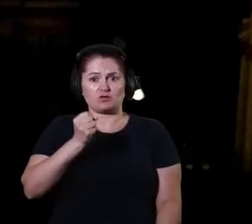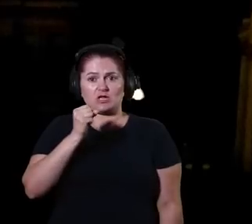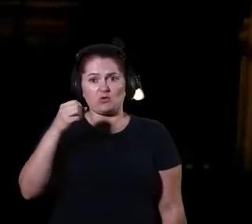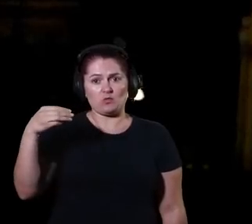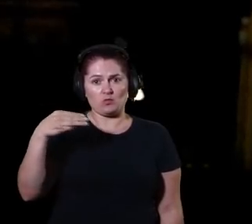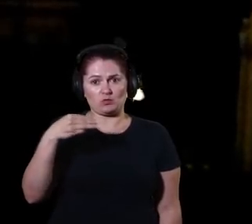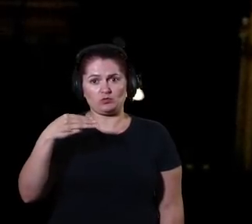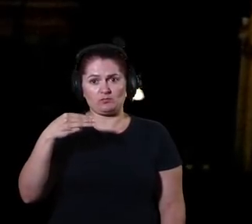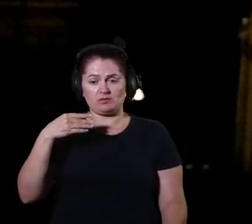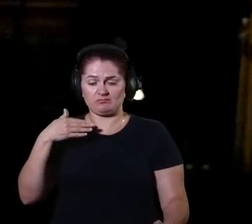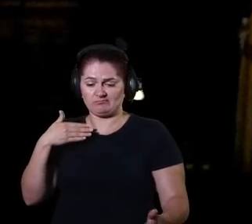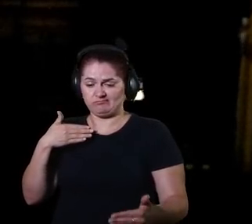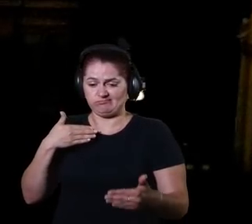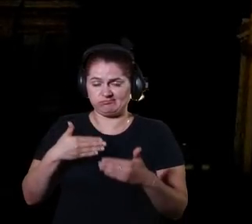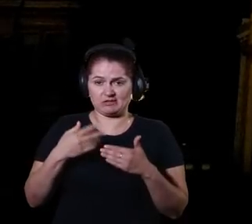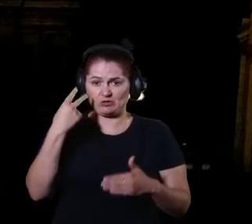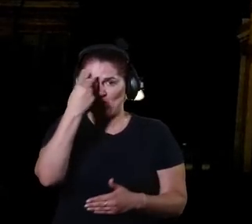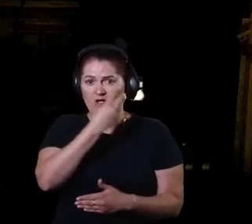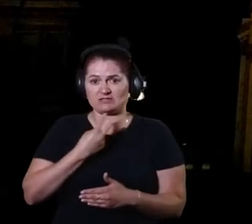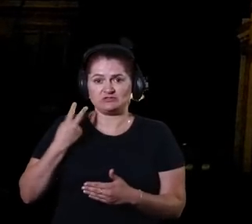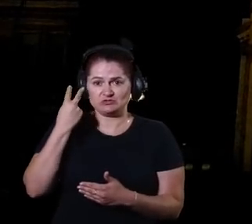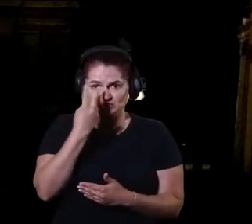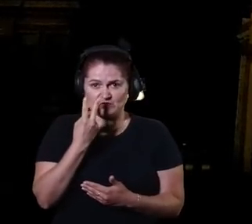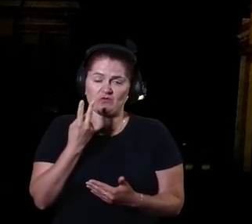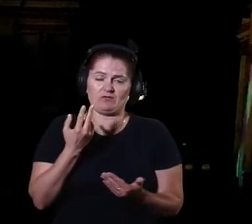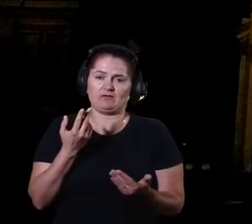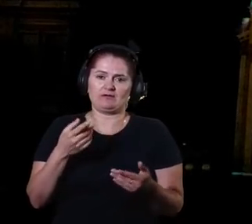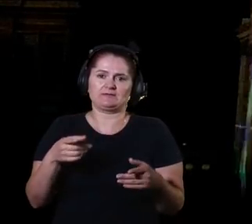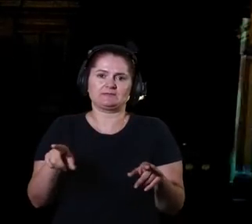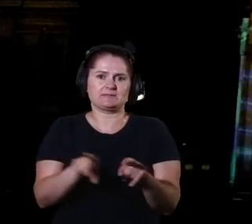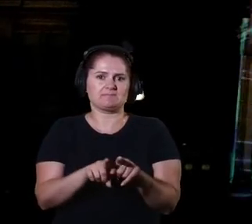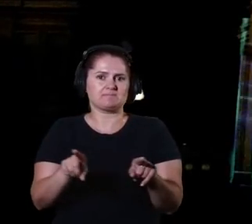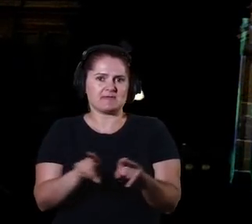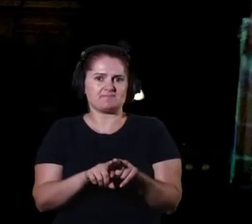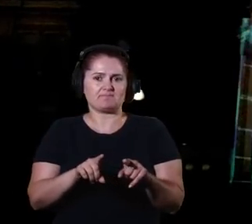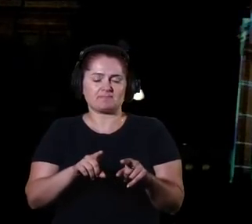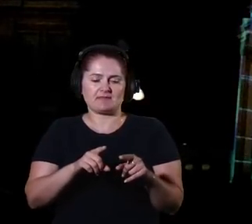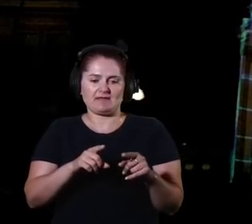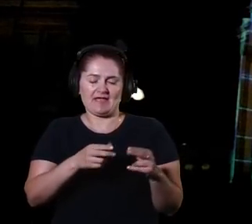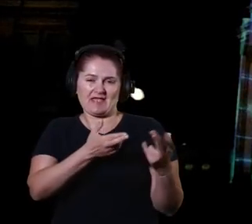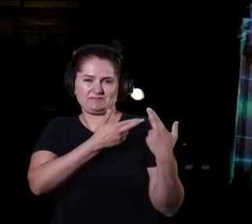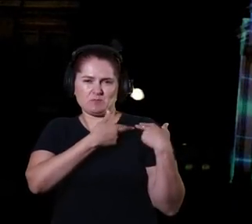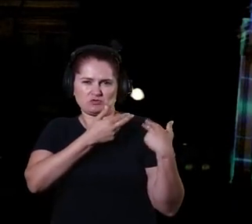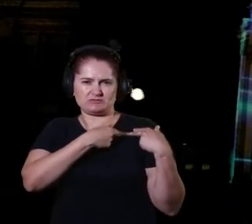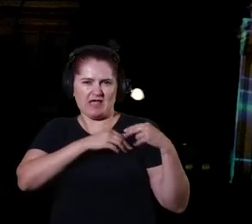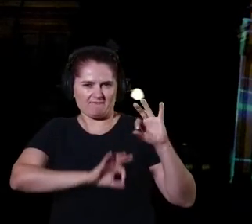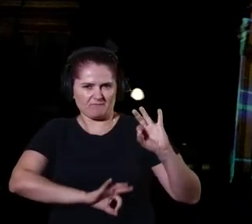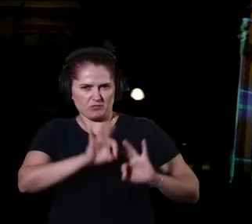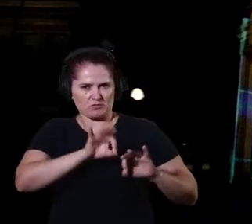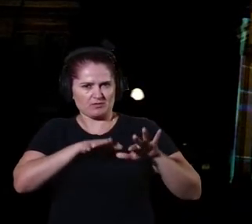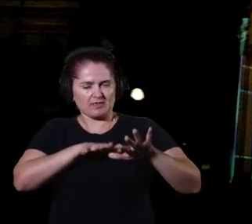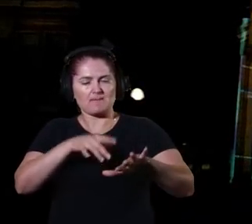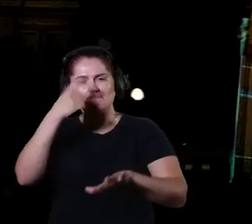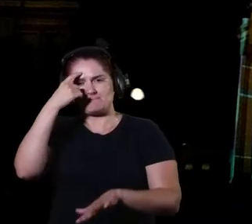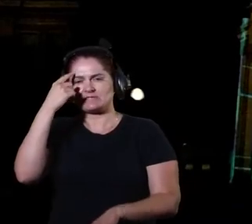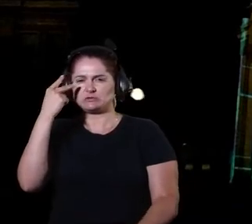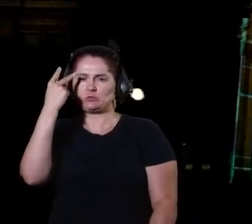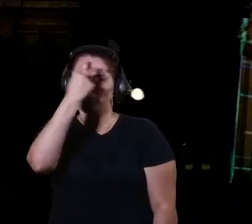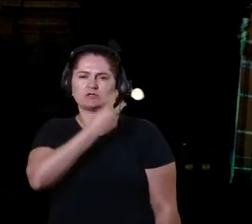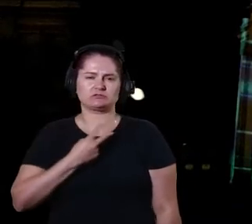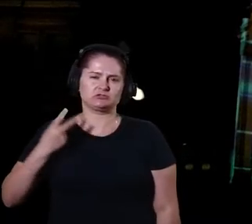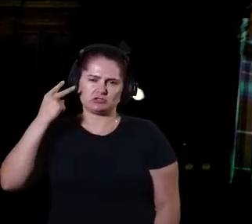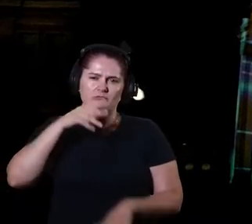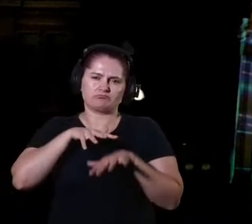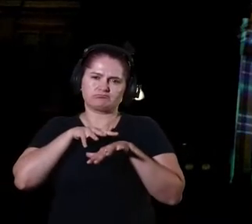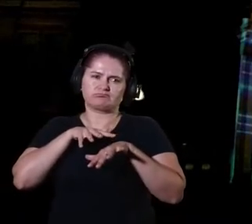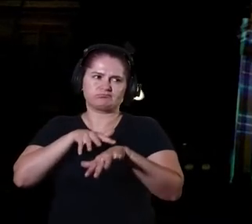completar o desfile, 2 horas, a duração que os organizadores em tempo já previam, né? Luciane Modena, seu registro aí,